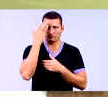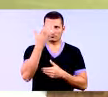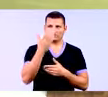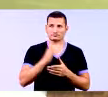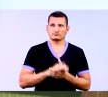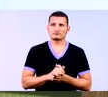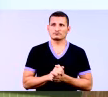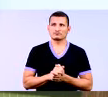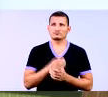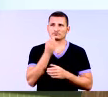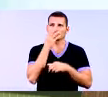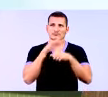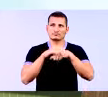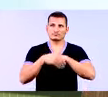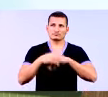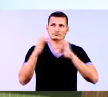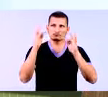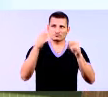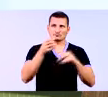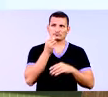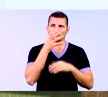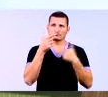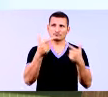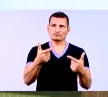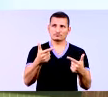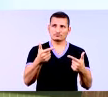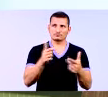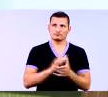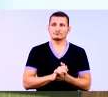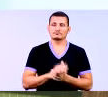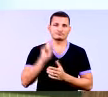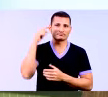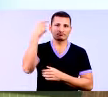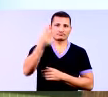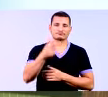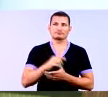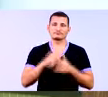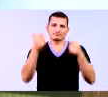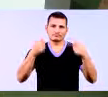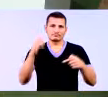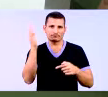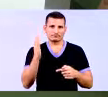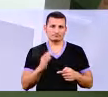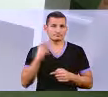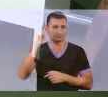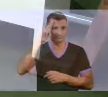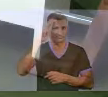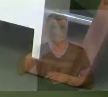Pessoal, boa noite a todos. Boa sorte para a gente no próximo jogo aí. Segunda-feira a gente está de volta.